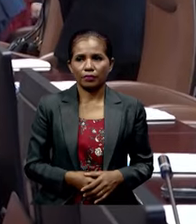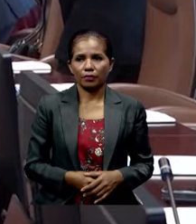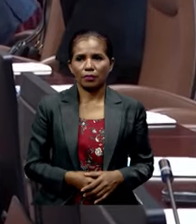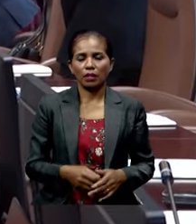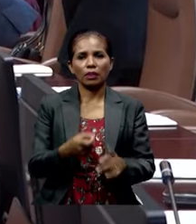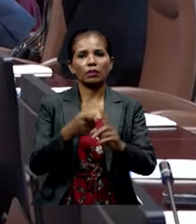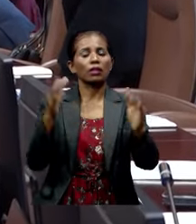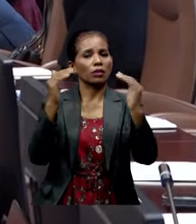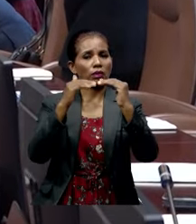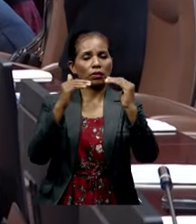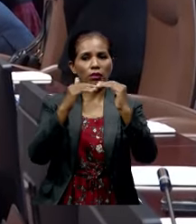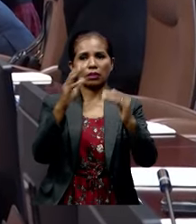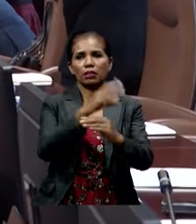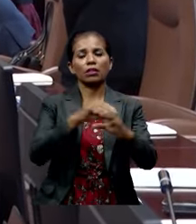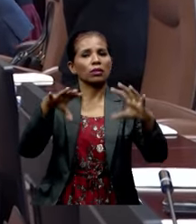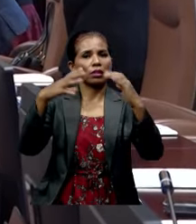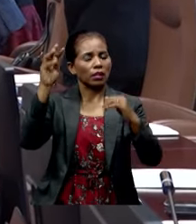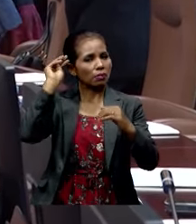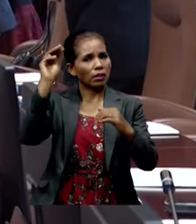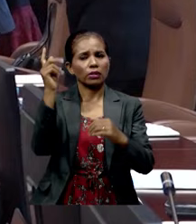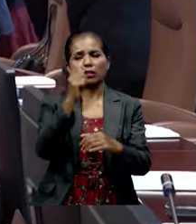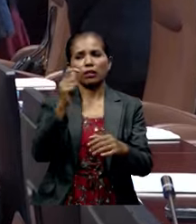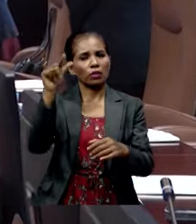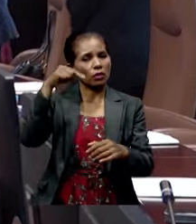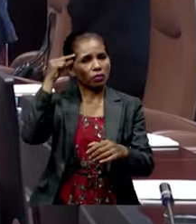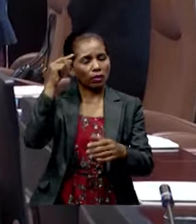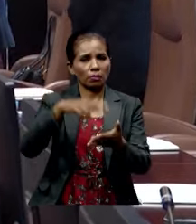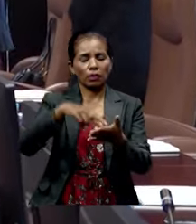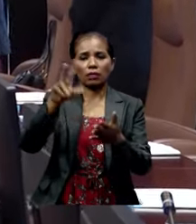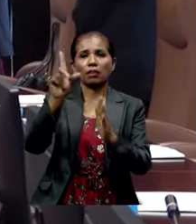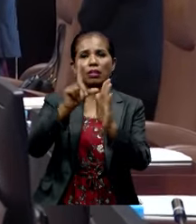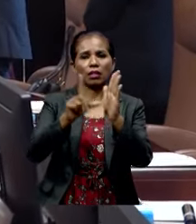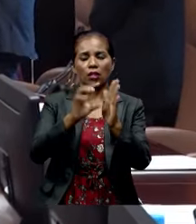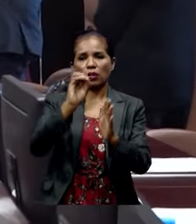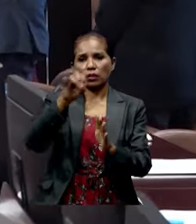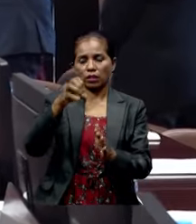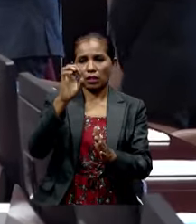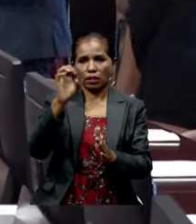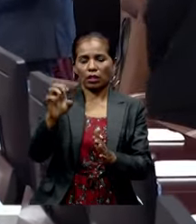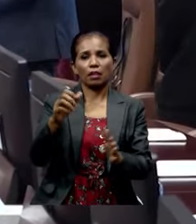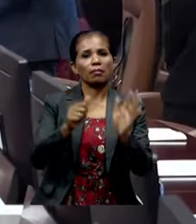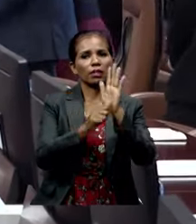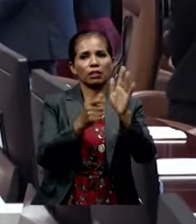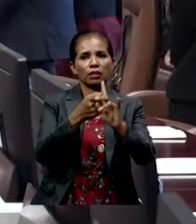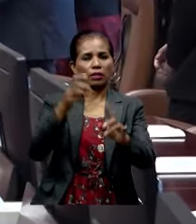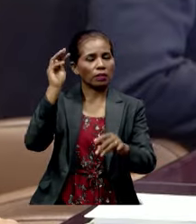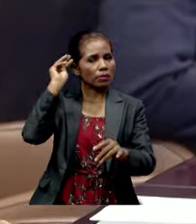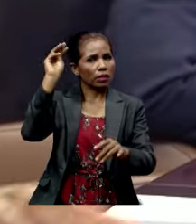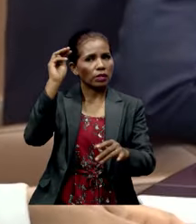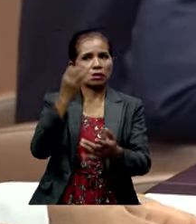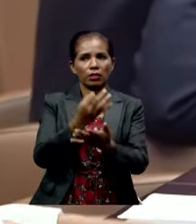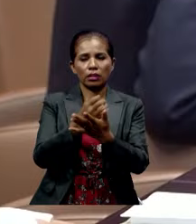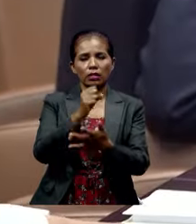Lihusi sormutu extraordinário conselho ministro Tersane, governo aprova proposta de orçamento geral do Estado, debe apresenta o ministro da Finanças